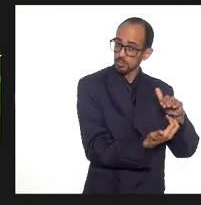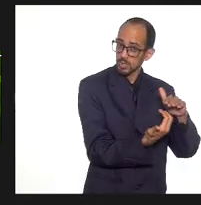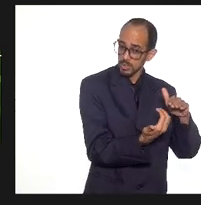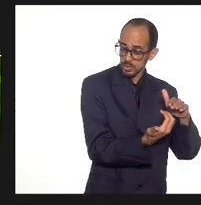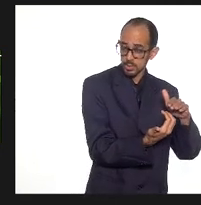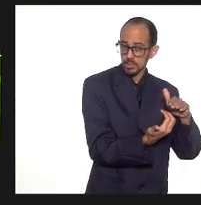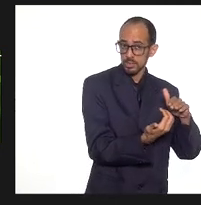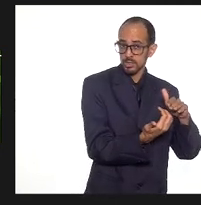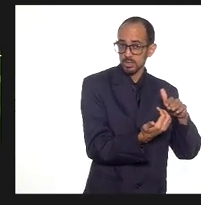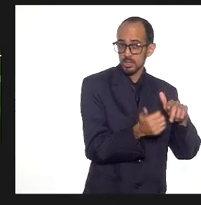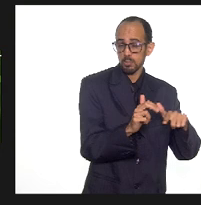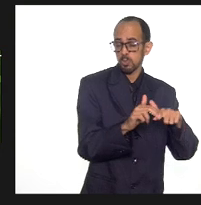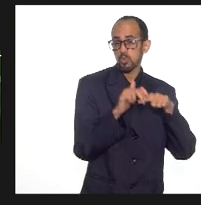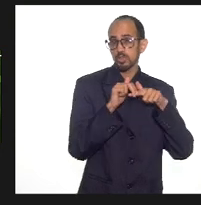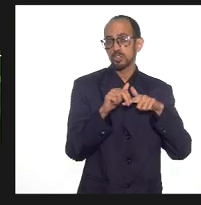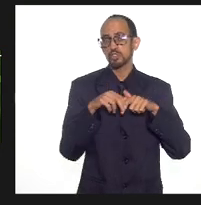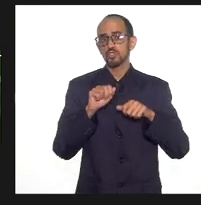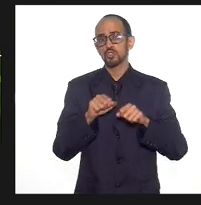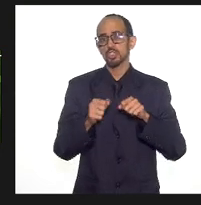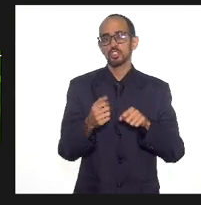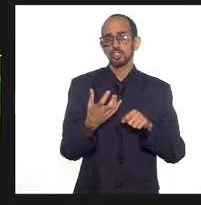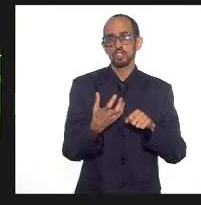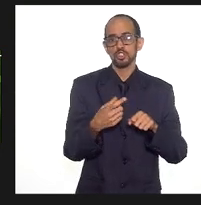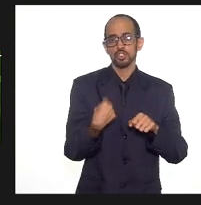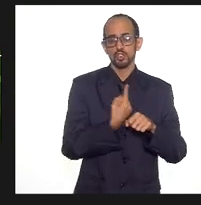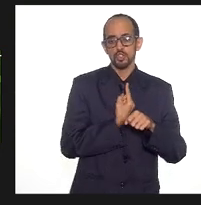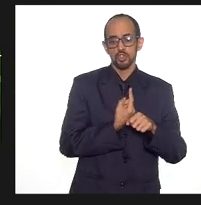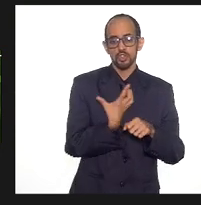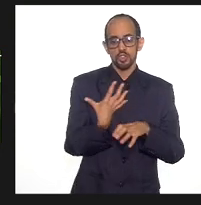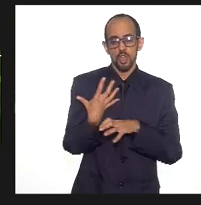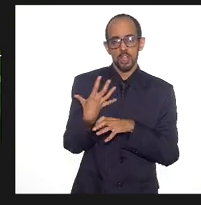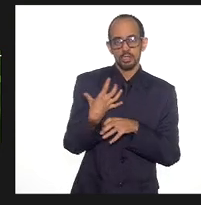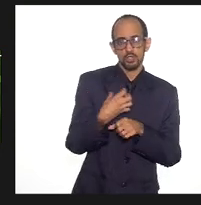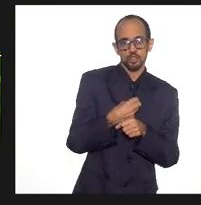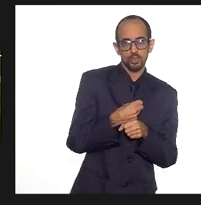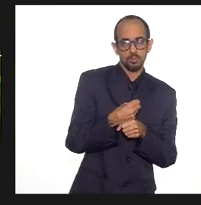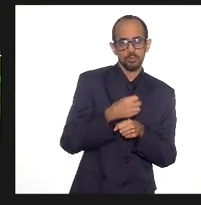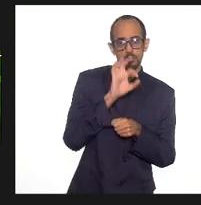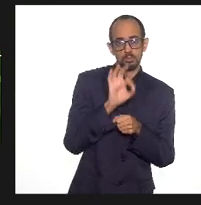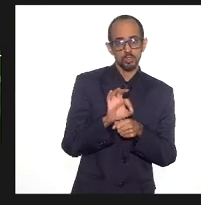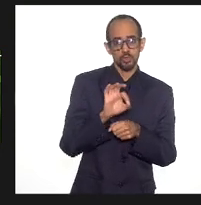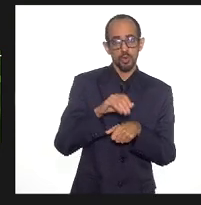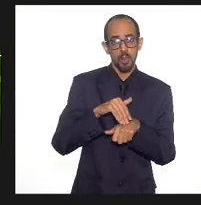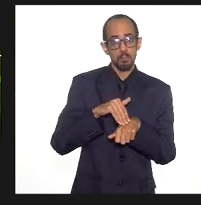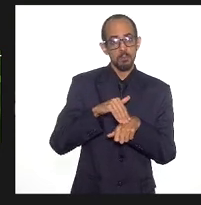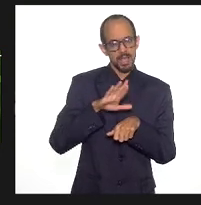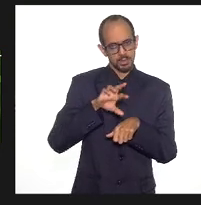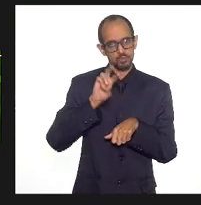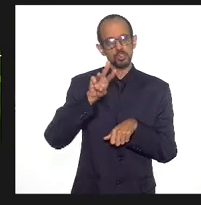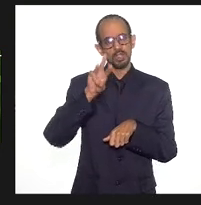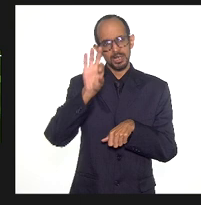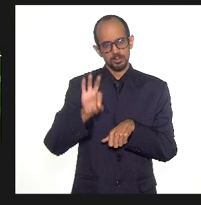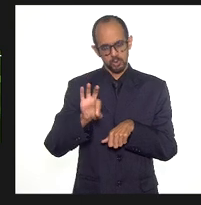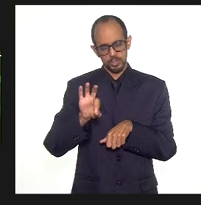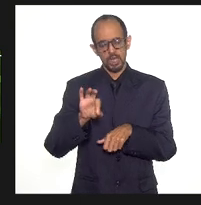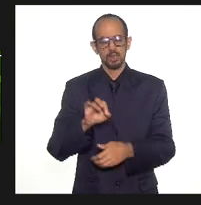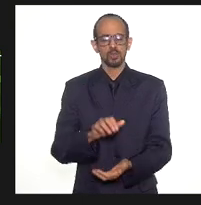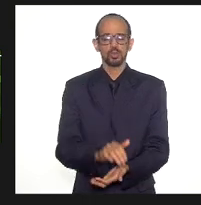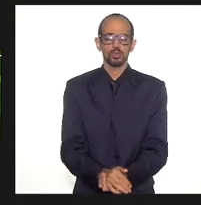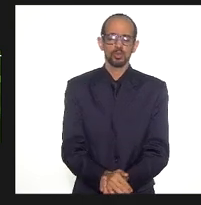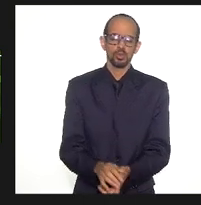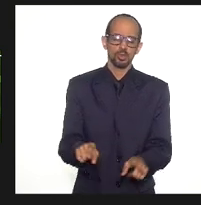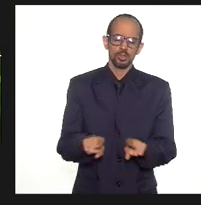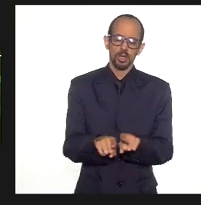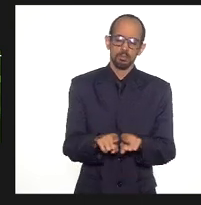adotou aquele percentual considerado como máximo, 3%, e identificando-se todos